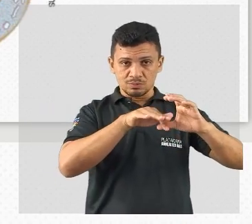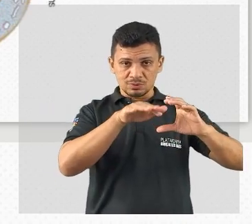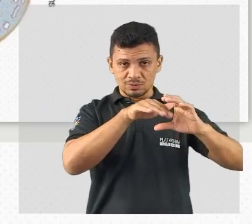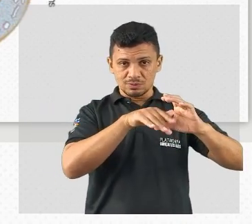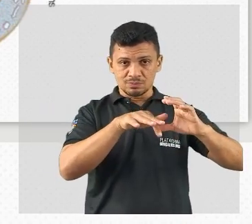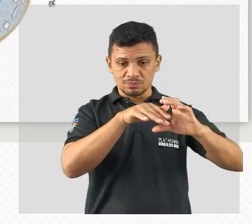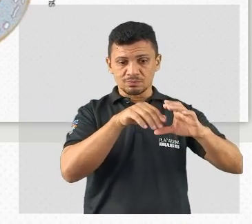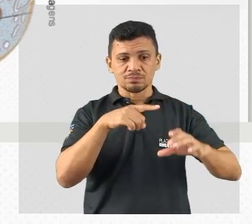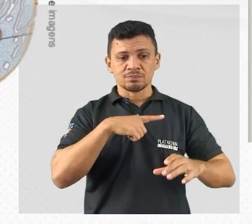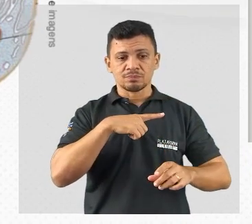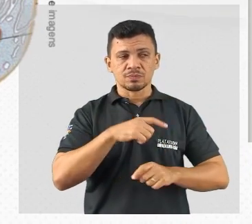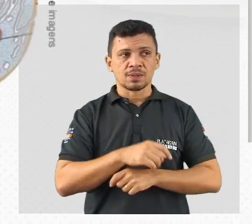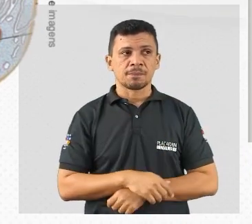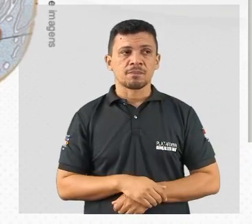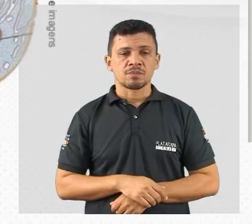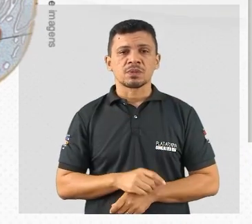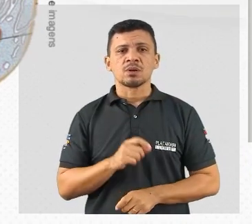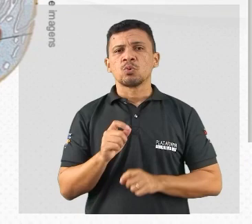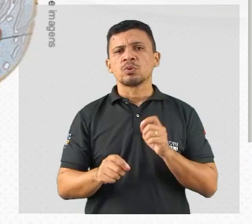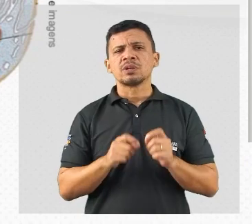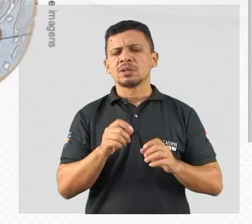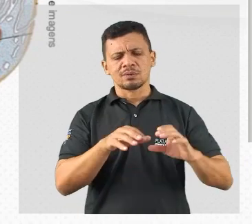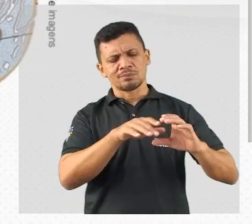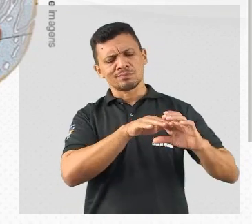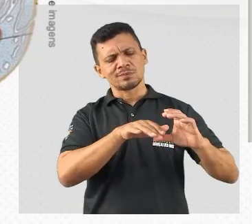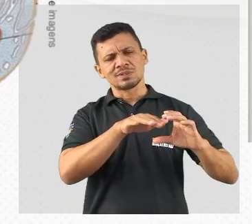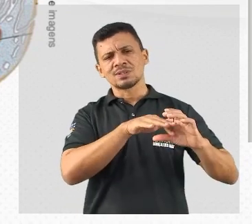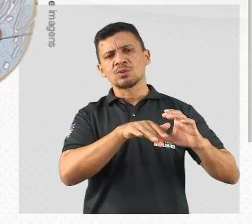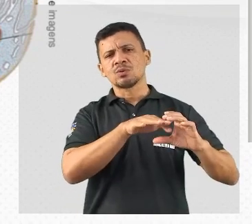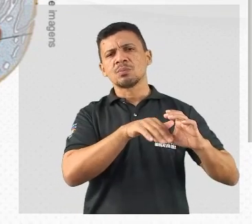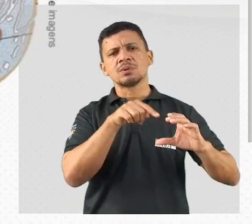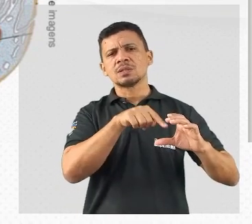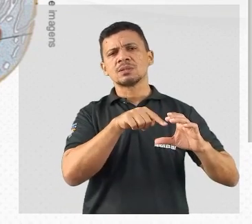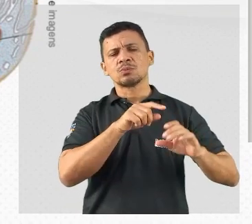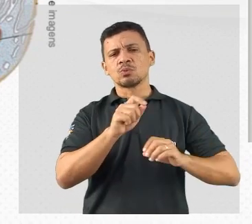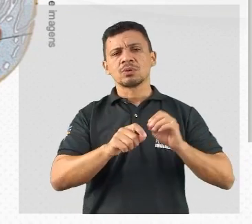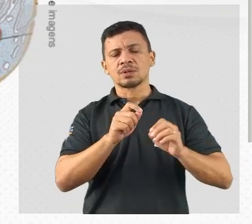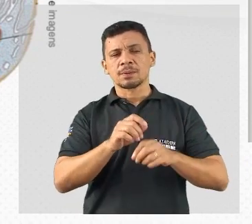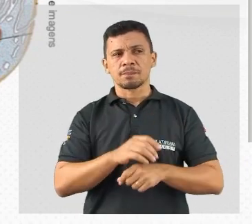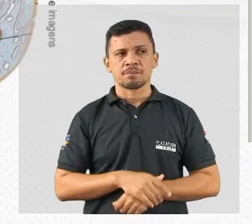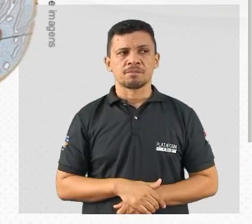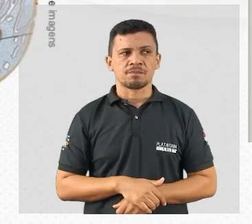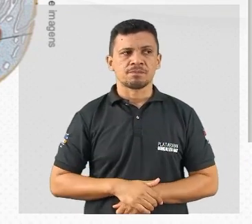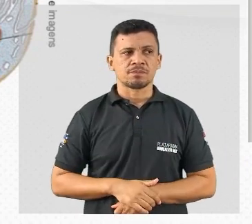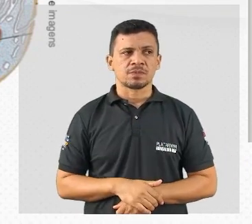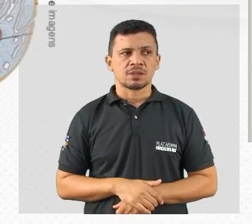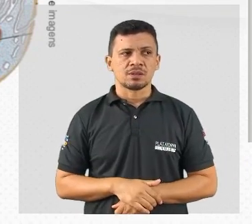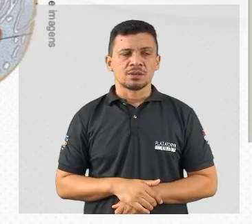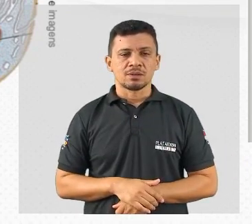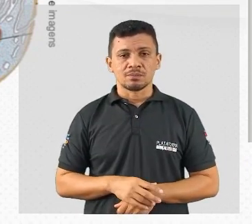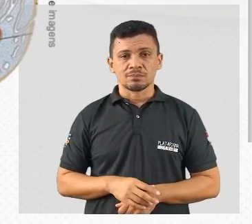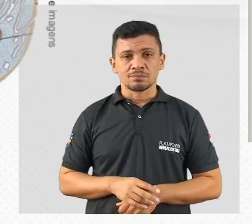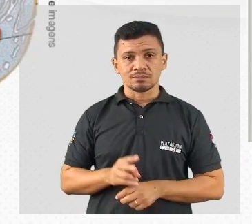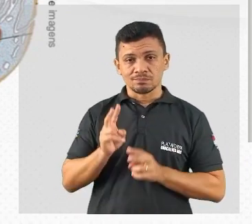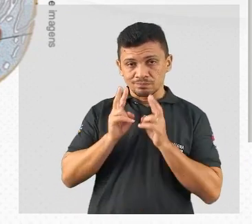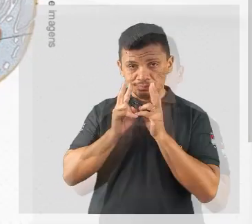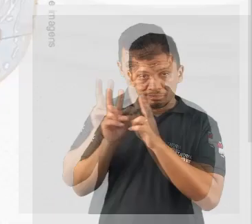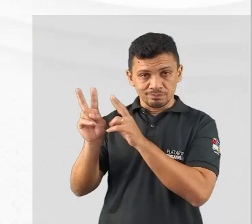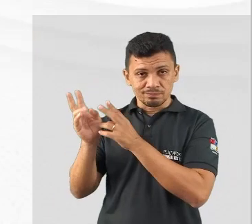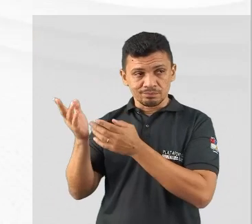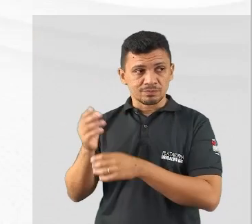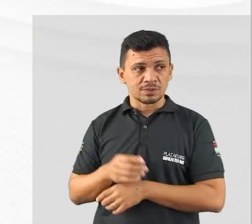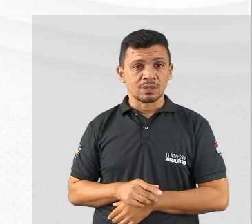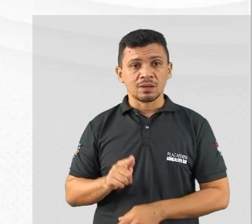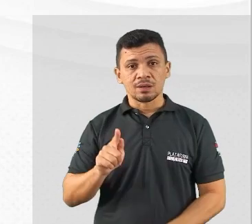pessoal, o que é o citoplasma, né? O citoplasma, pessoal, ele é esse gel bem aqui, ó, que